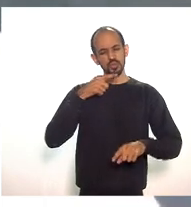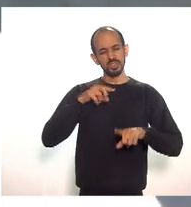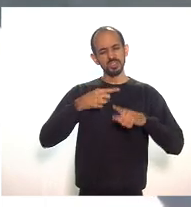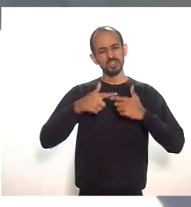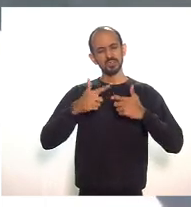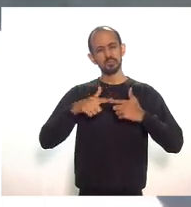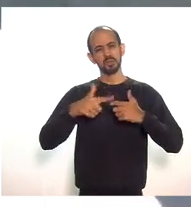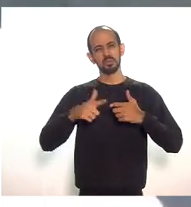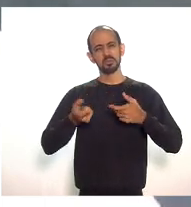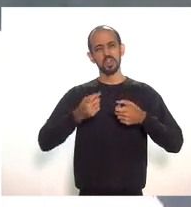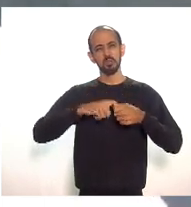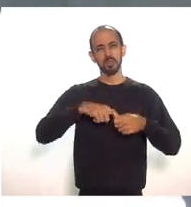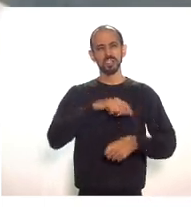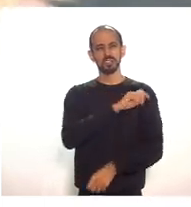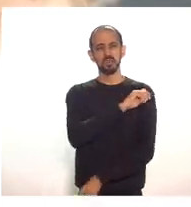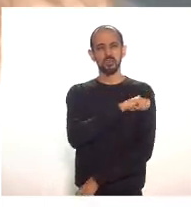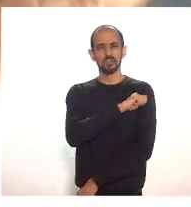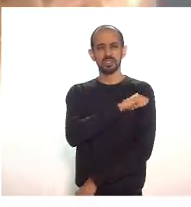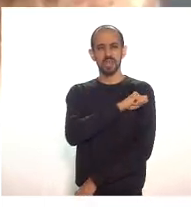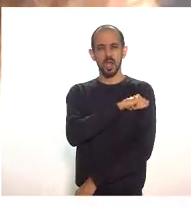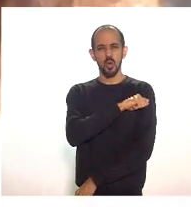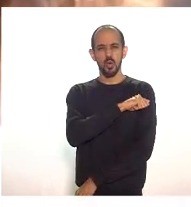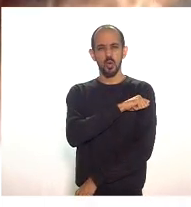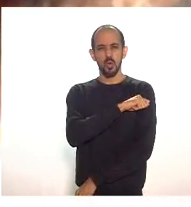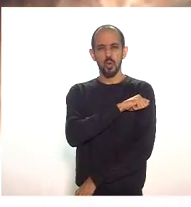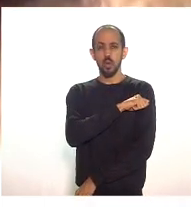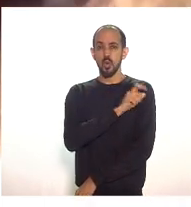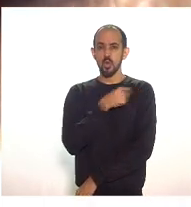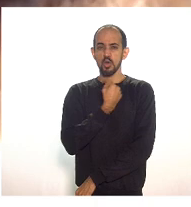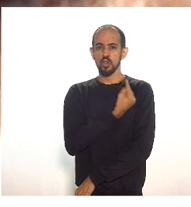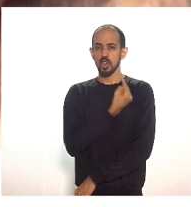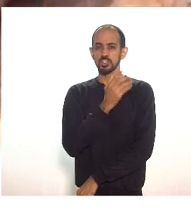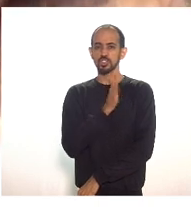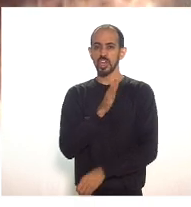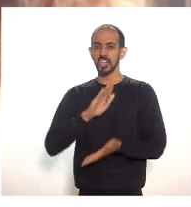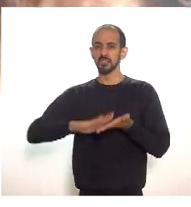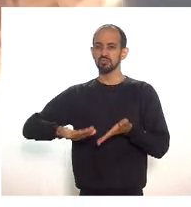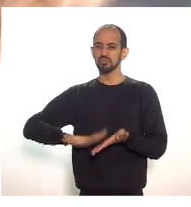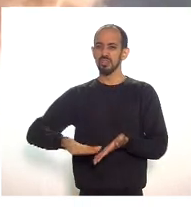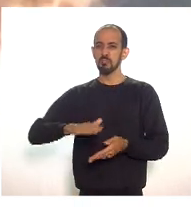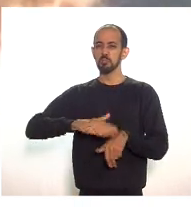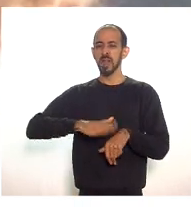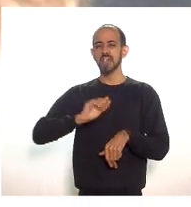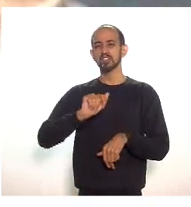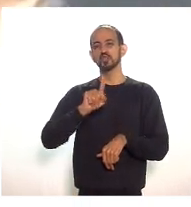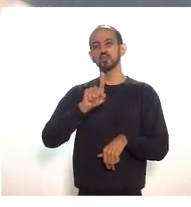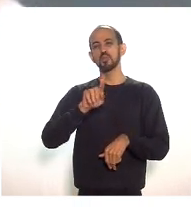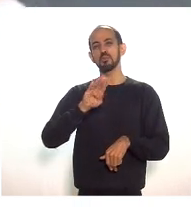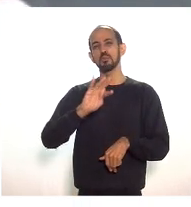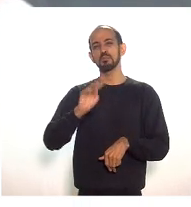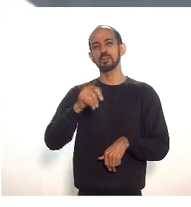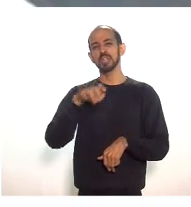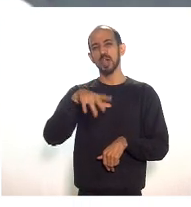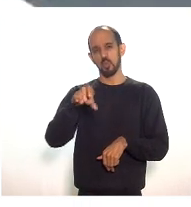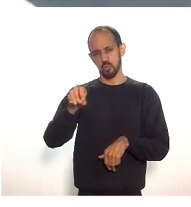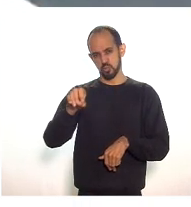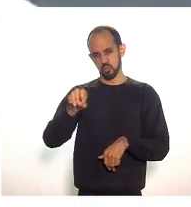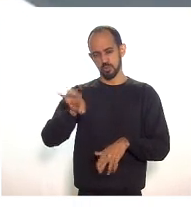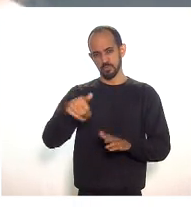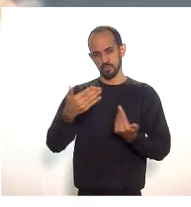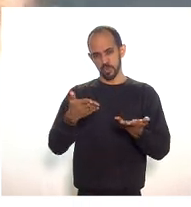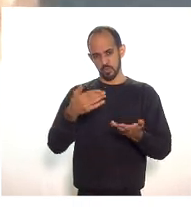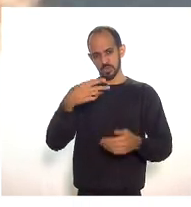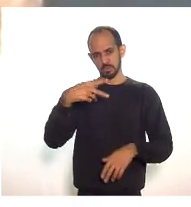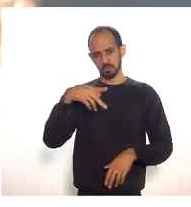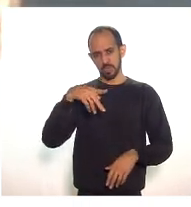o estado já desembolsou de serviços da dívida mais de um bilhão Então acho que esse pdl é